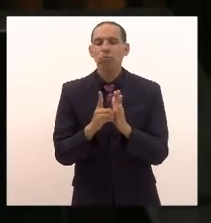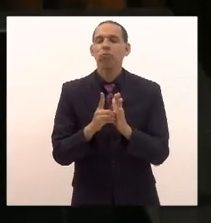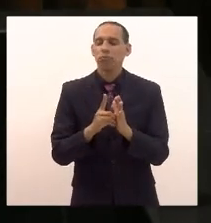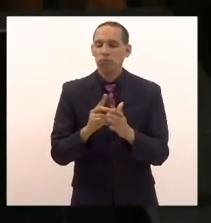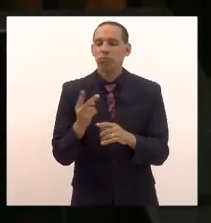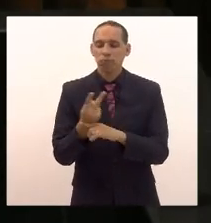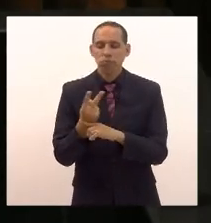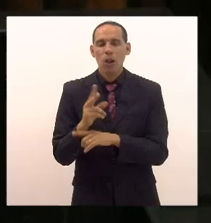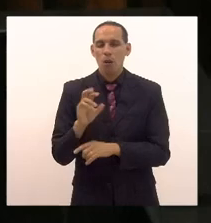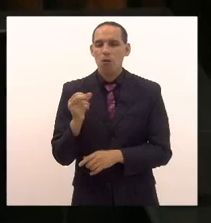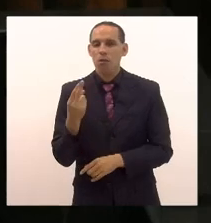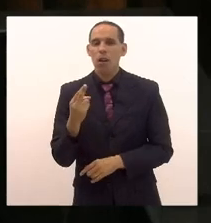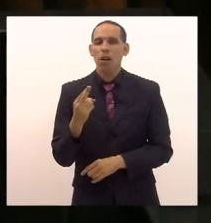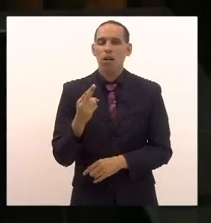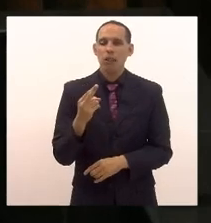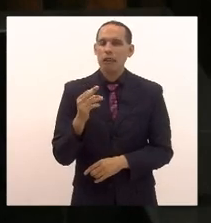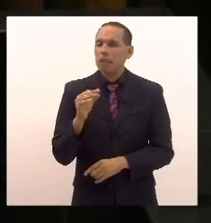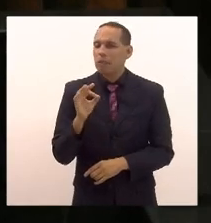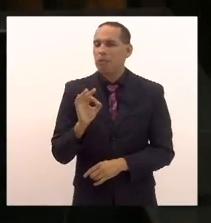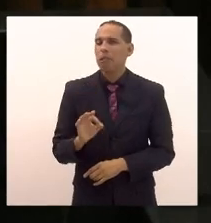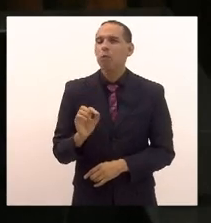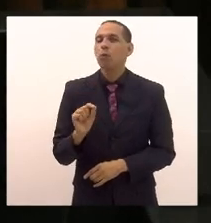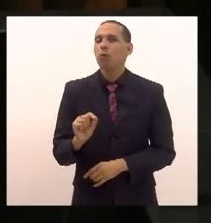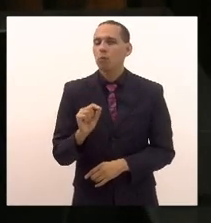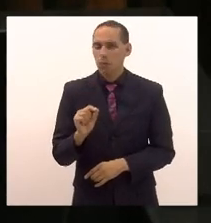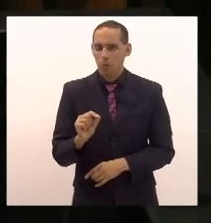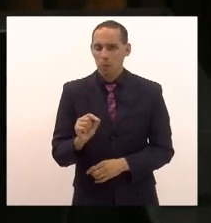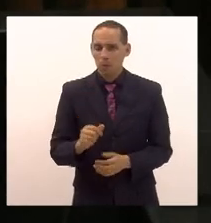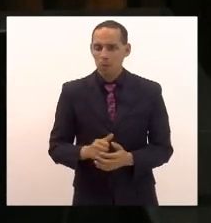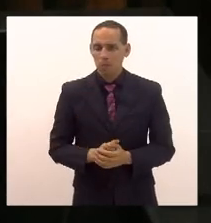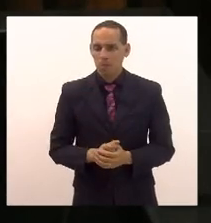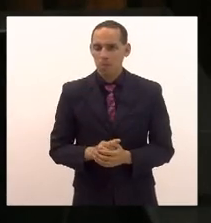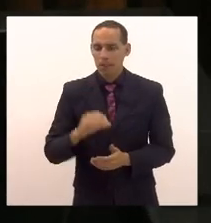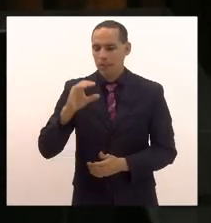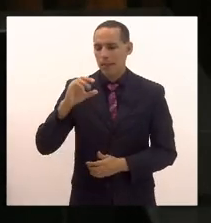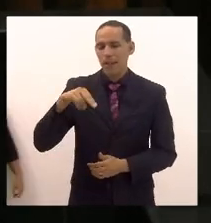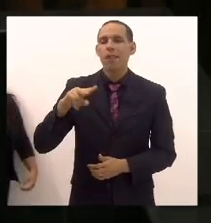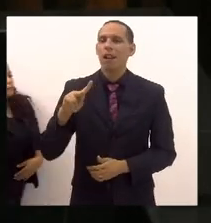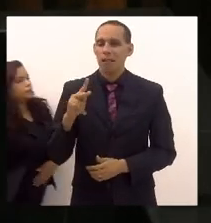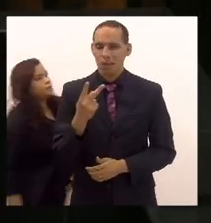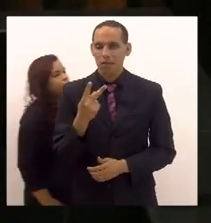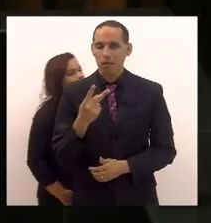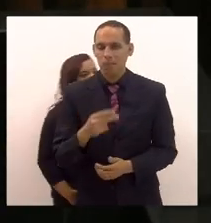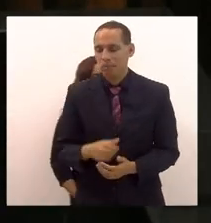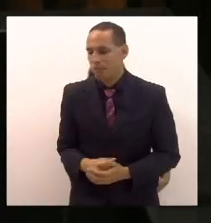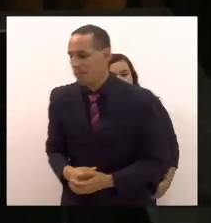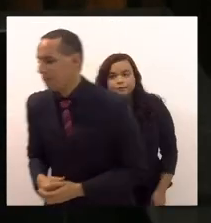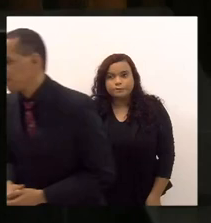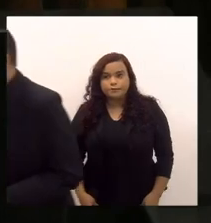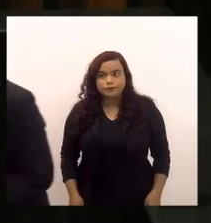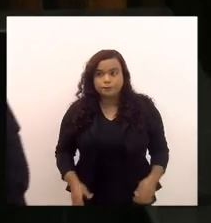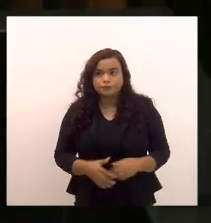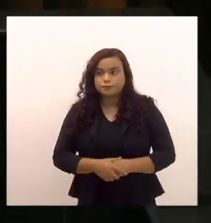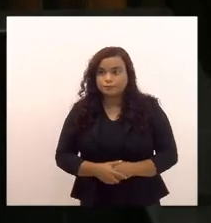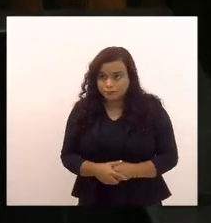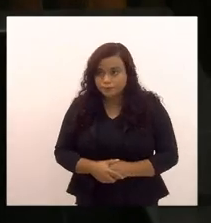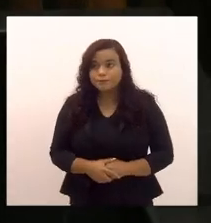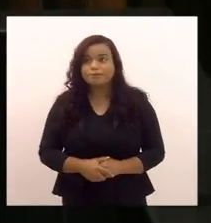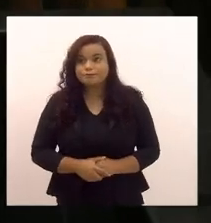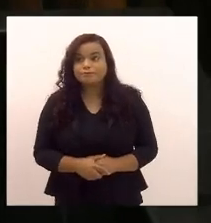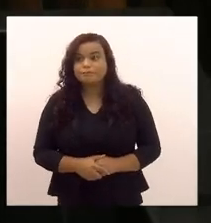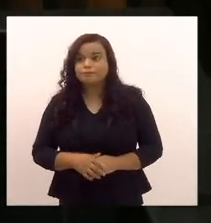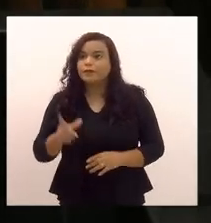e mais precisamente eu não sei nega que ele chama o diabo que